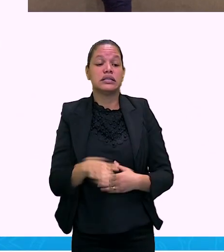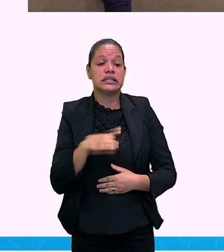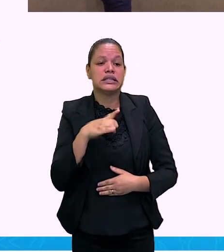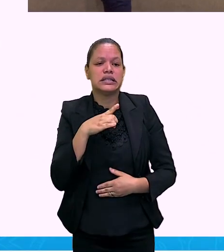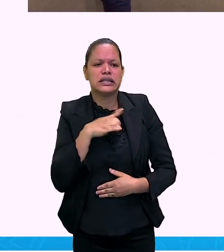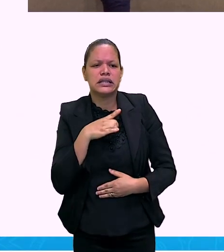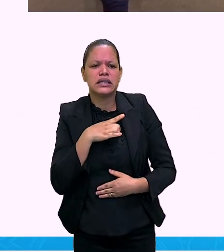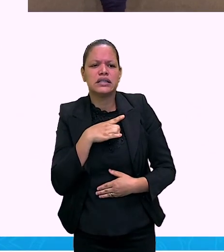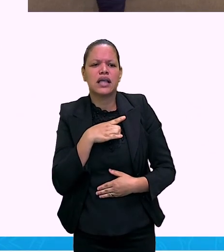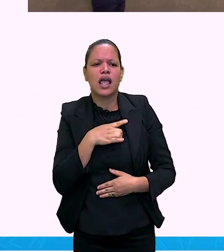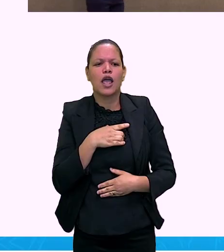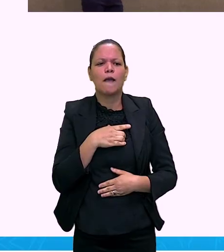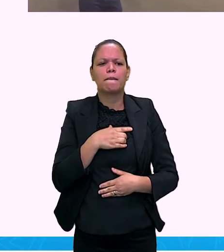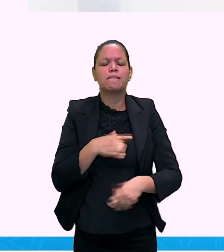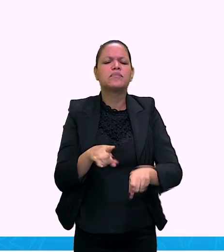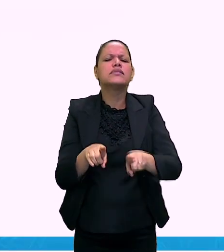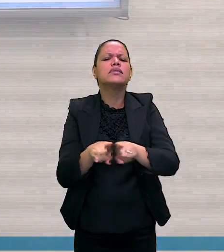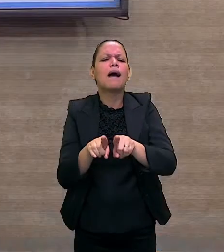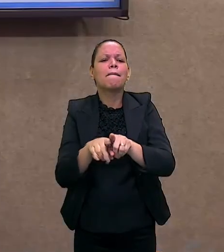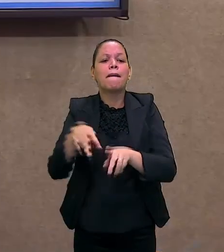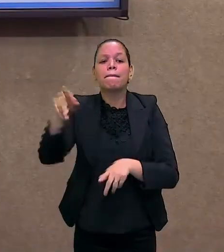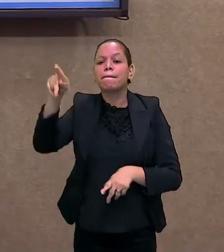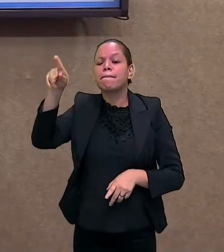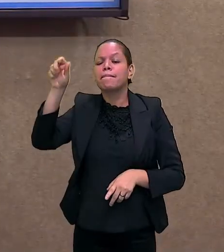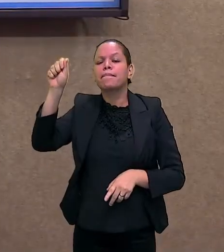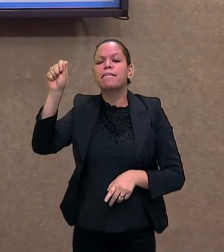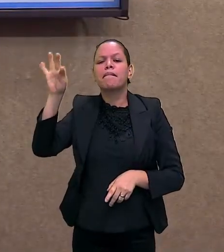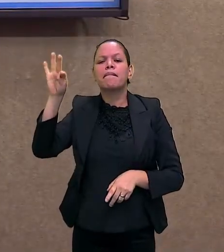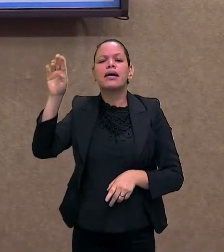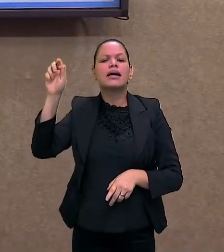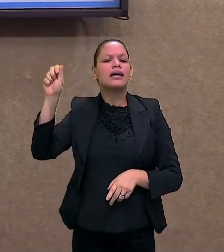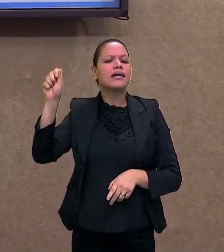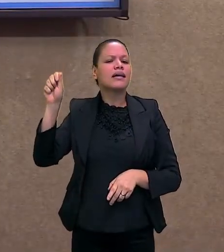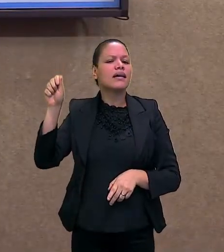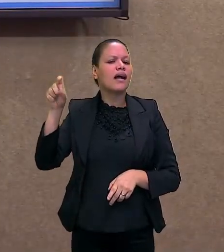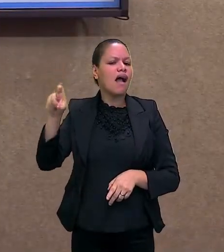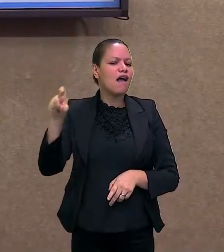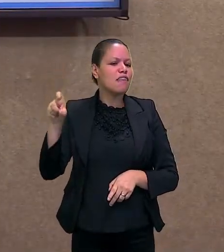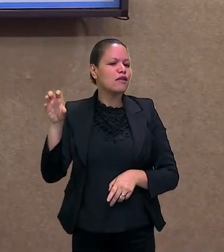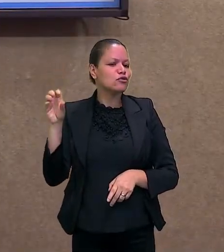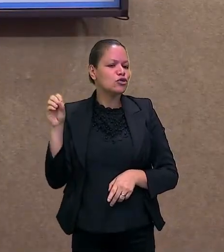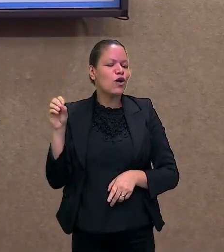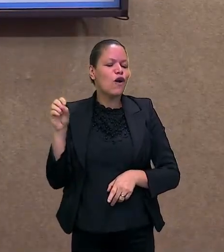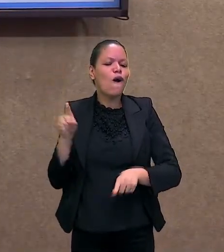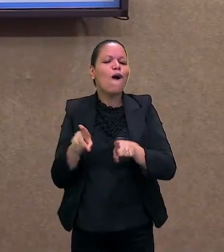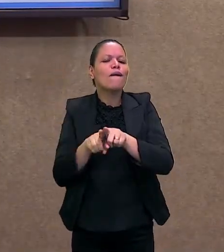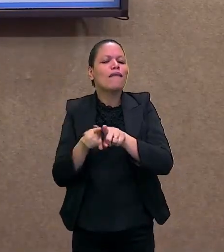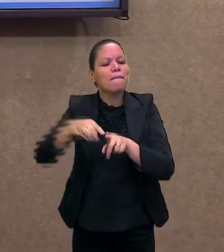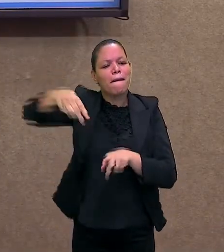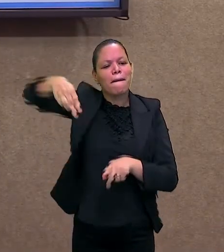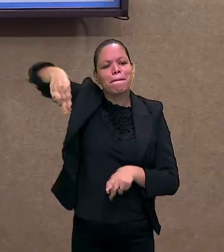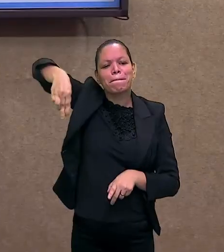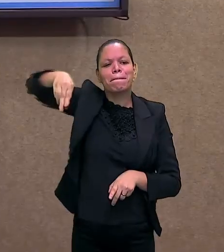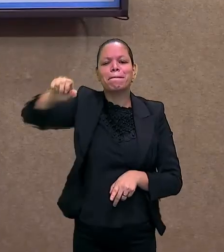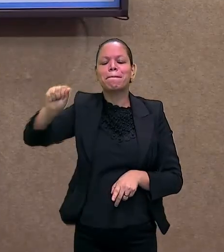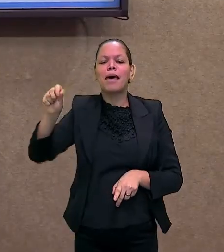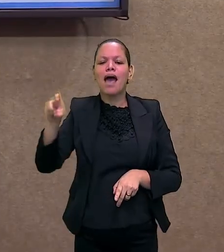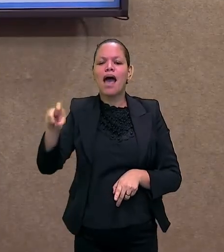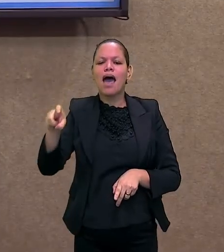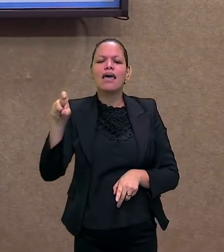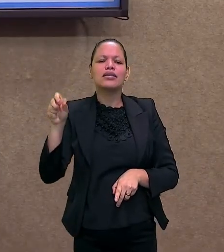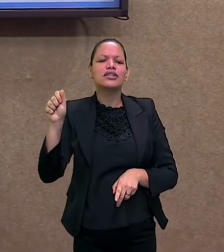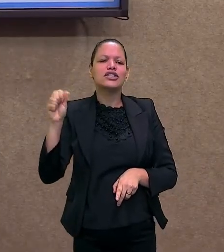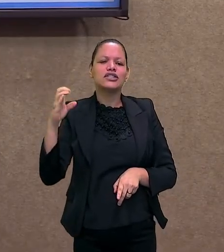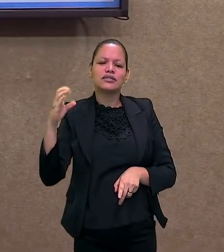tenham escutado por algumas escolas aqui da nossa cidade, receberam algum desses indígenas, né? Porque os indígenas também hoje, na